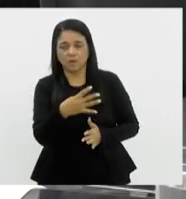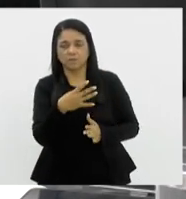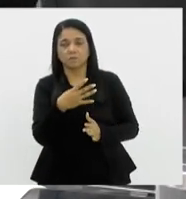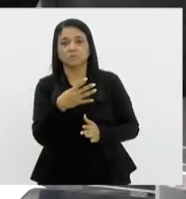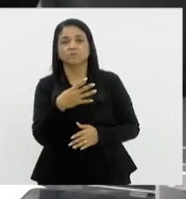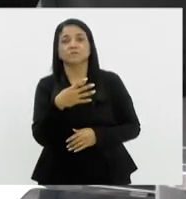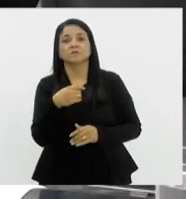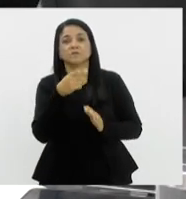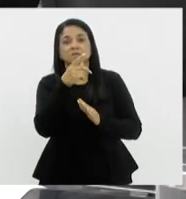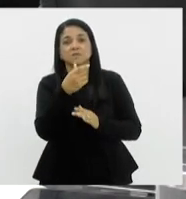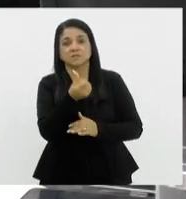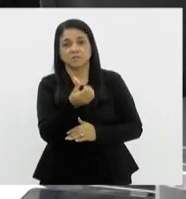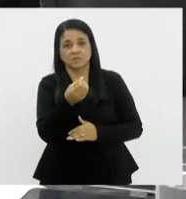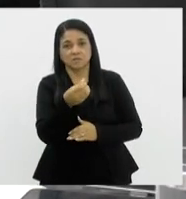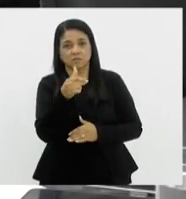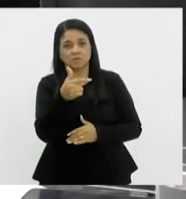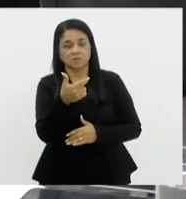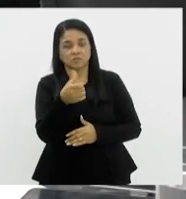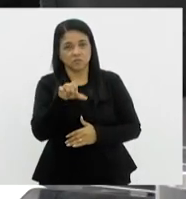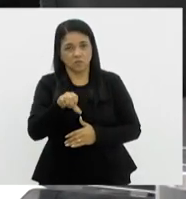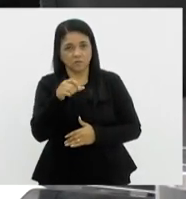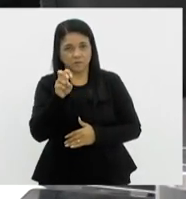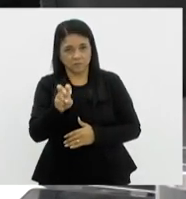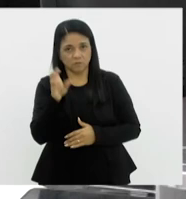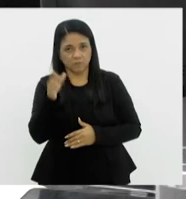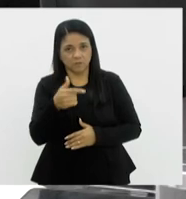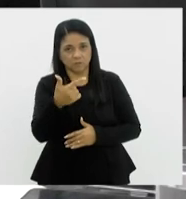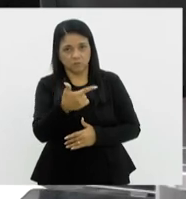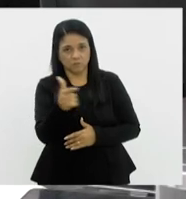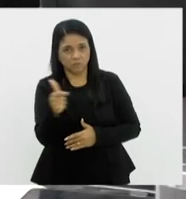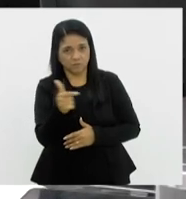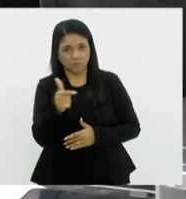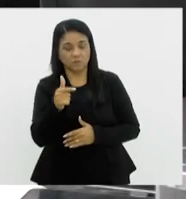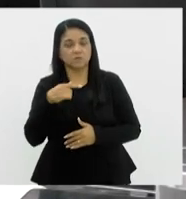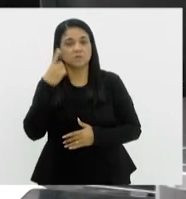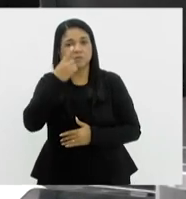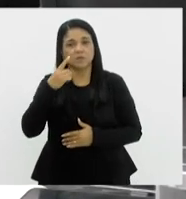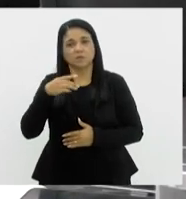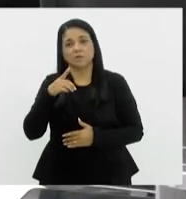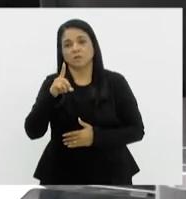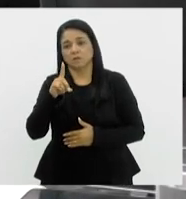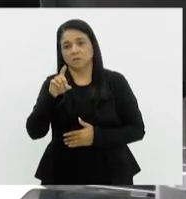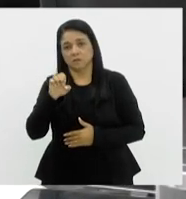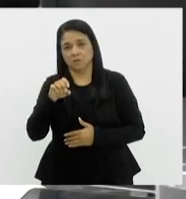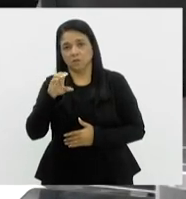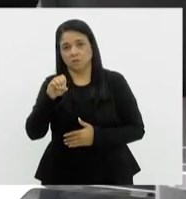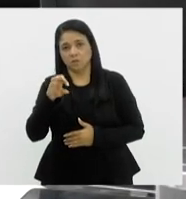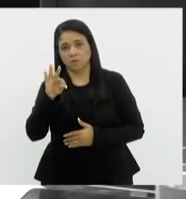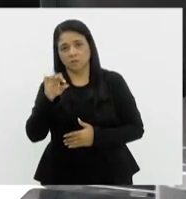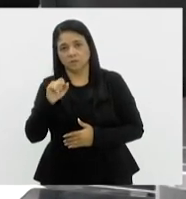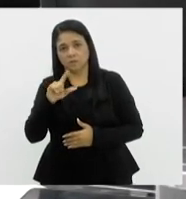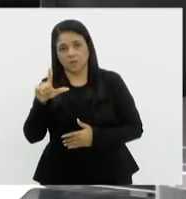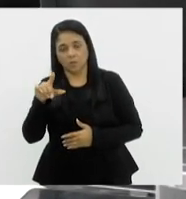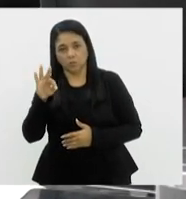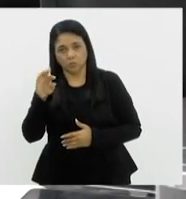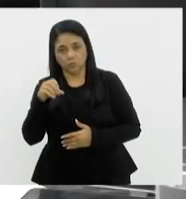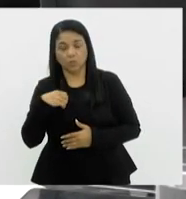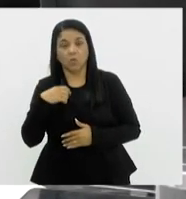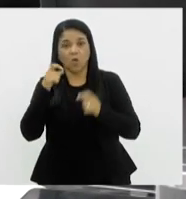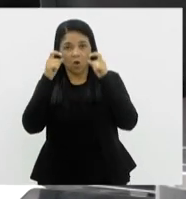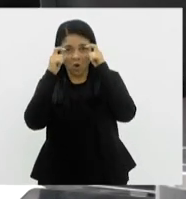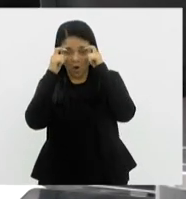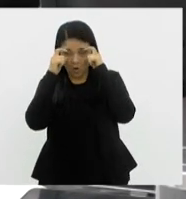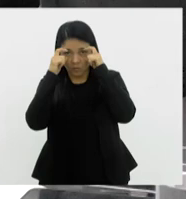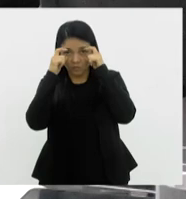pauta, é o 6295 de 22, de autoria do deputado doutor Deodato, que institui o programa Óculos Falantes, para os